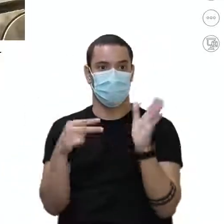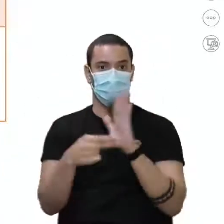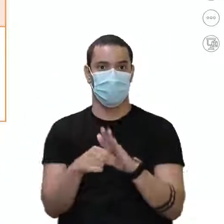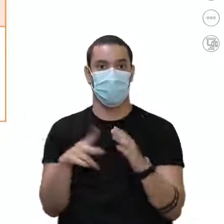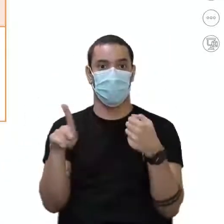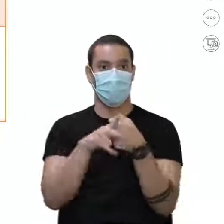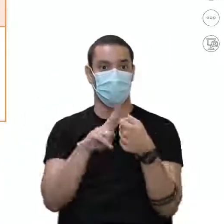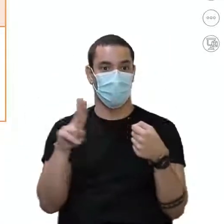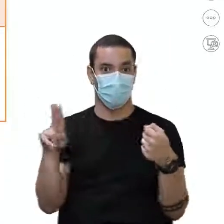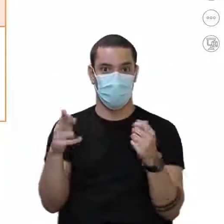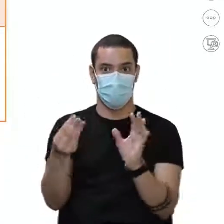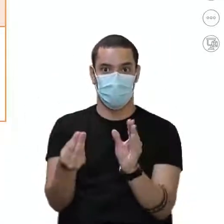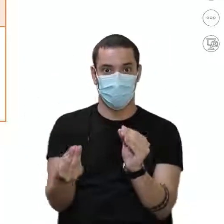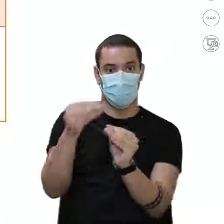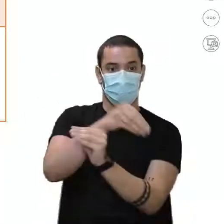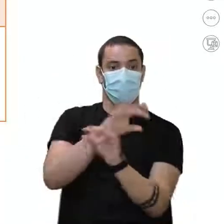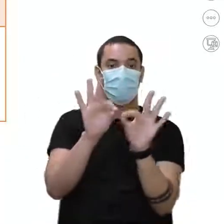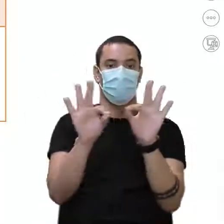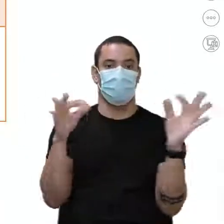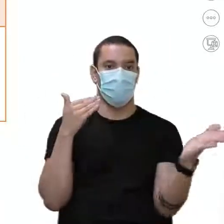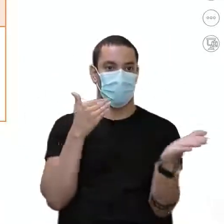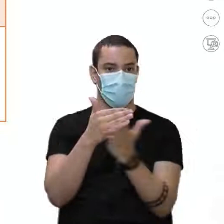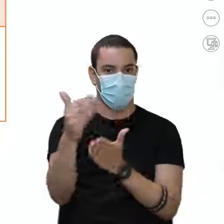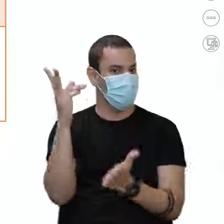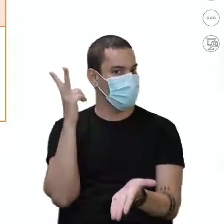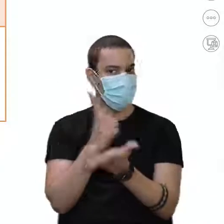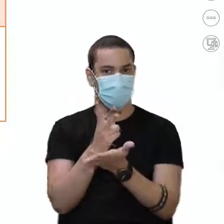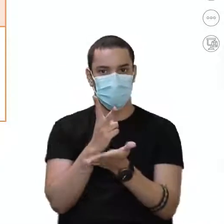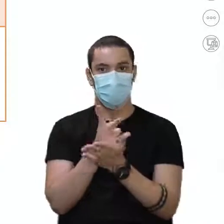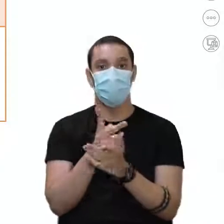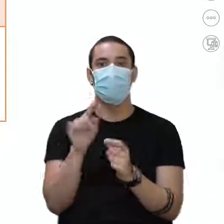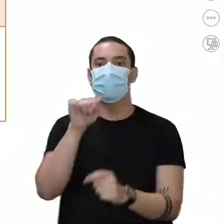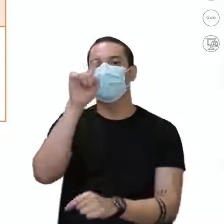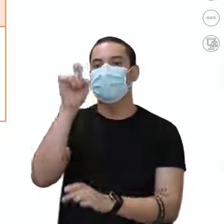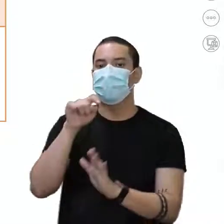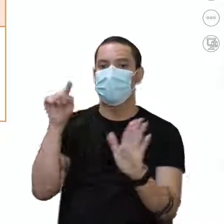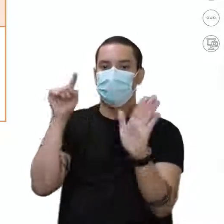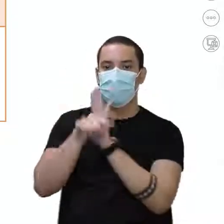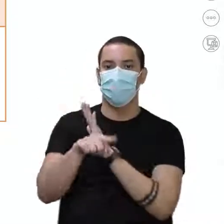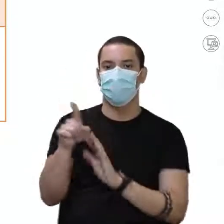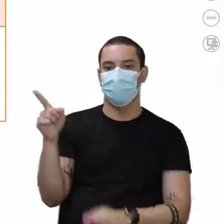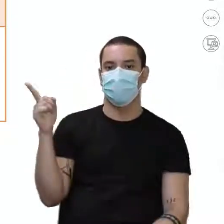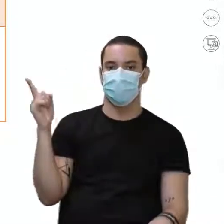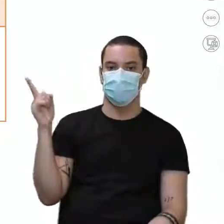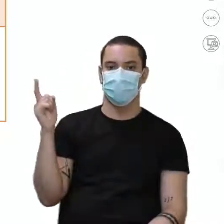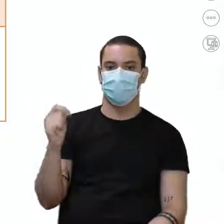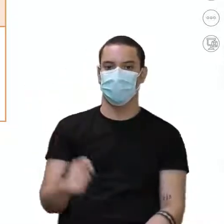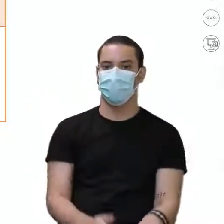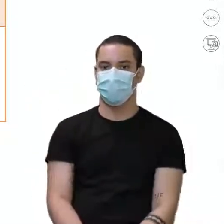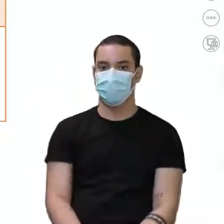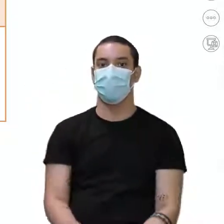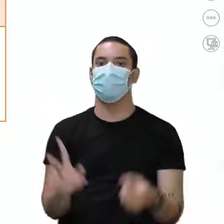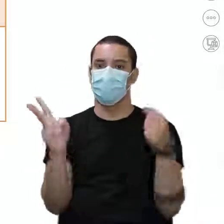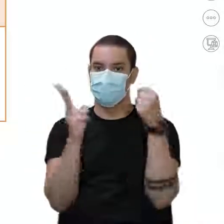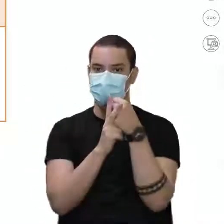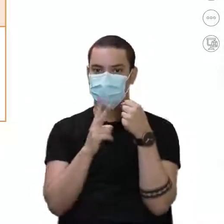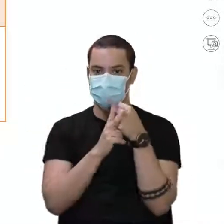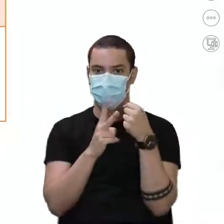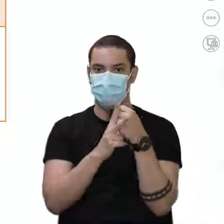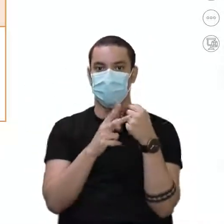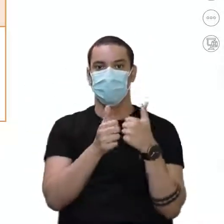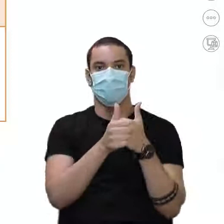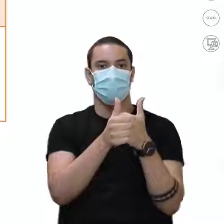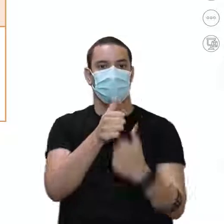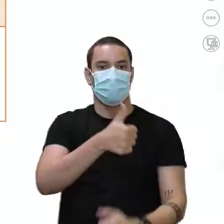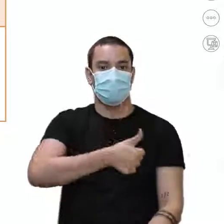interrogativos e vem na frente. E aí, para fazer pergunta é assim, sem pronome interrogativo vem um verbo na frente, que é o auxiliar, que é